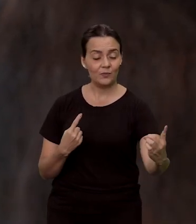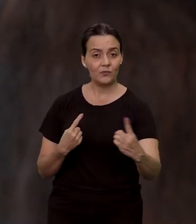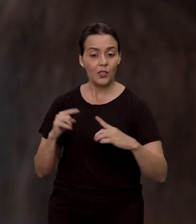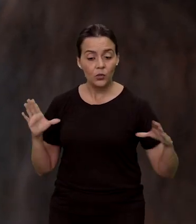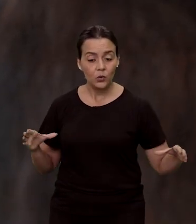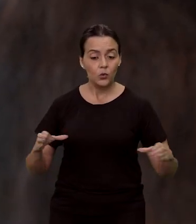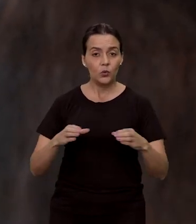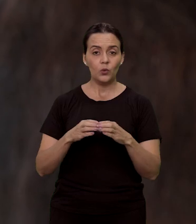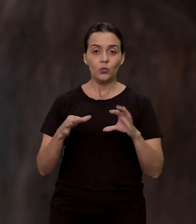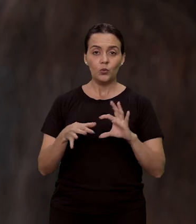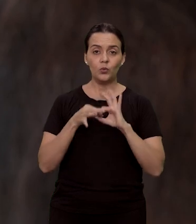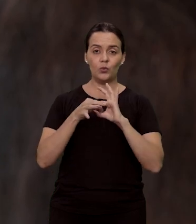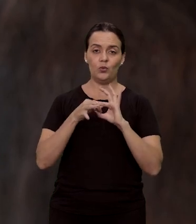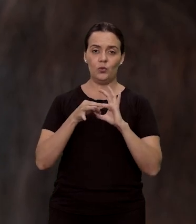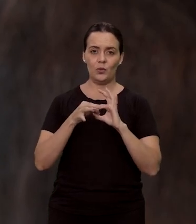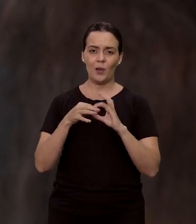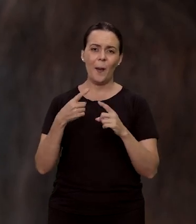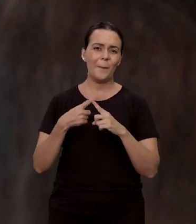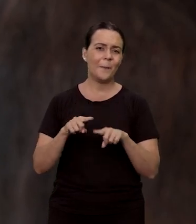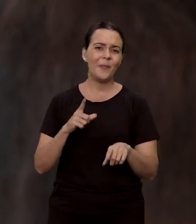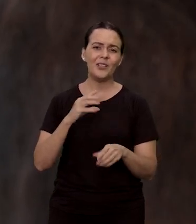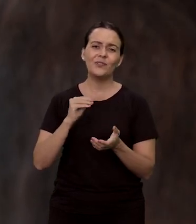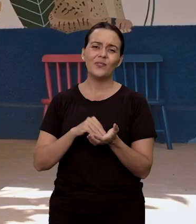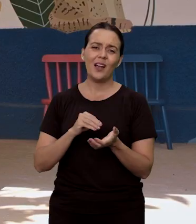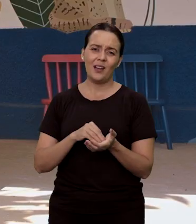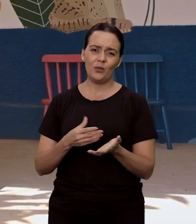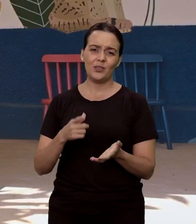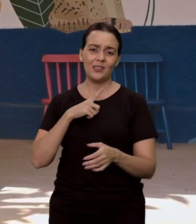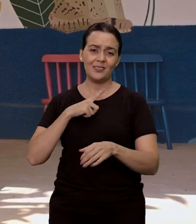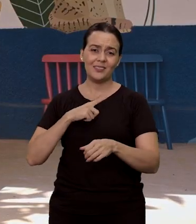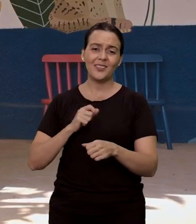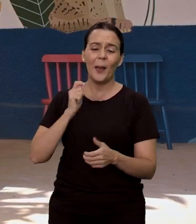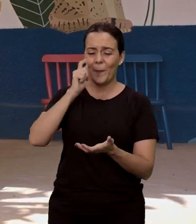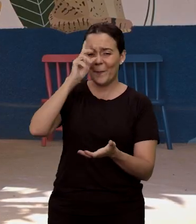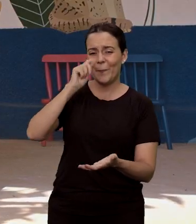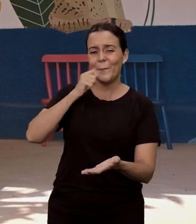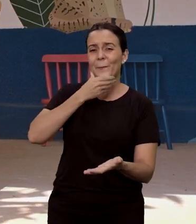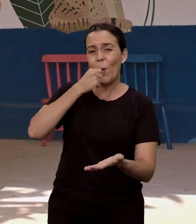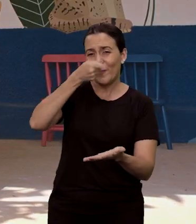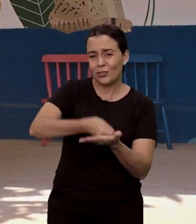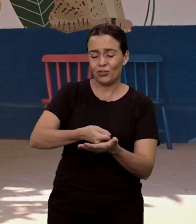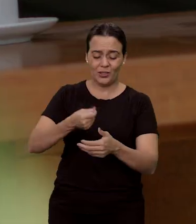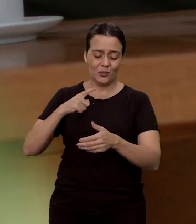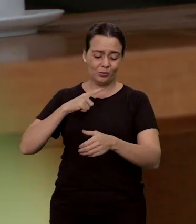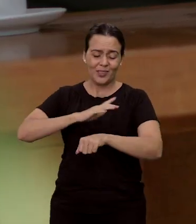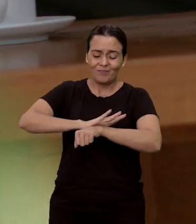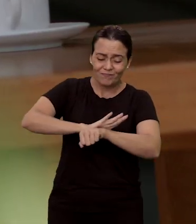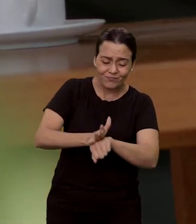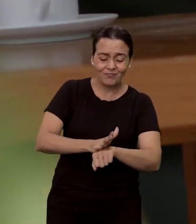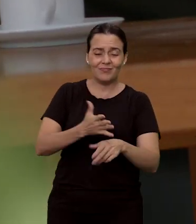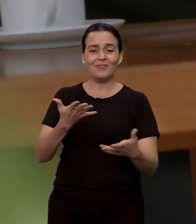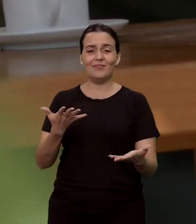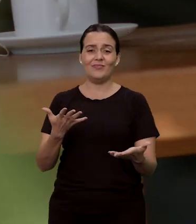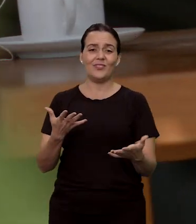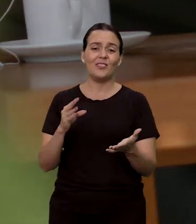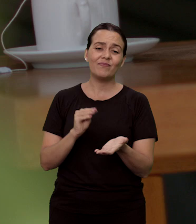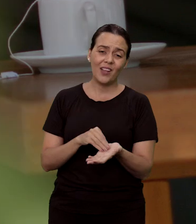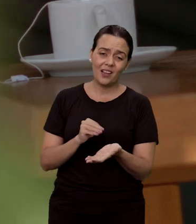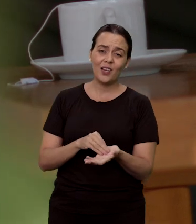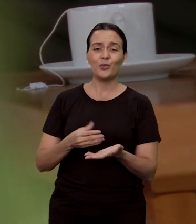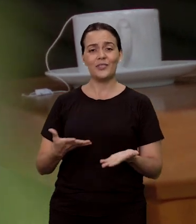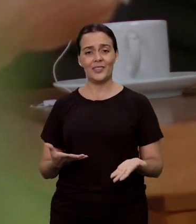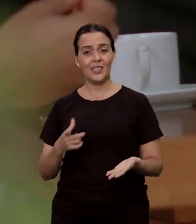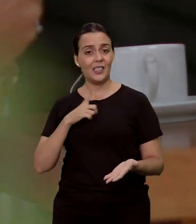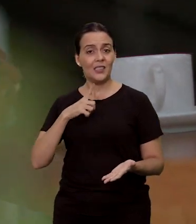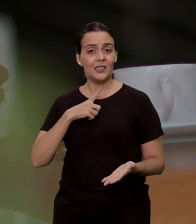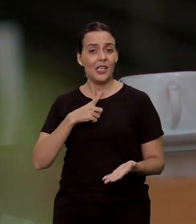tempo fazendo, mas por conta desse racismo estrutural, por conta do machismo, não são visibilizadas. Eu lembro que quando a Greta Thunberg,